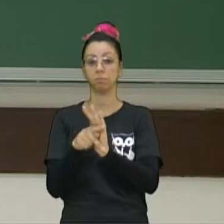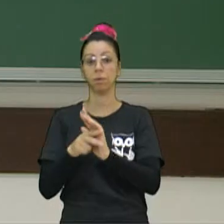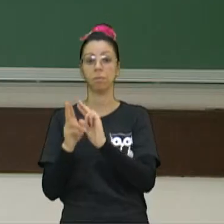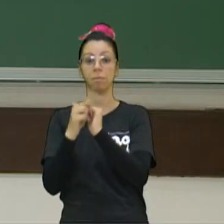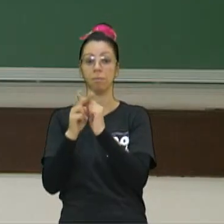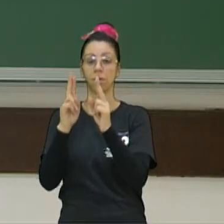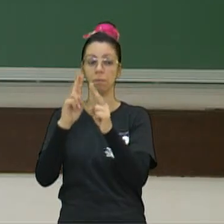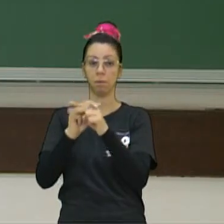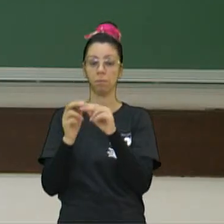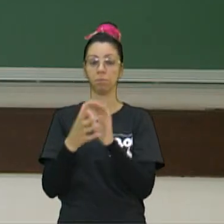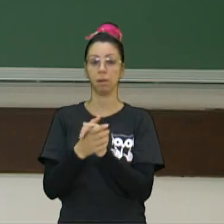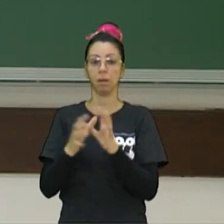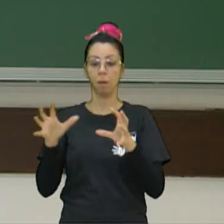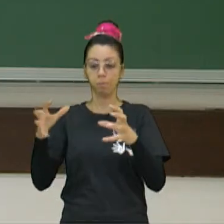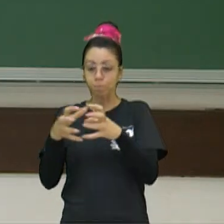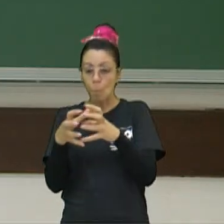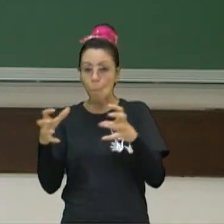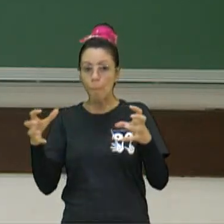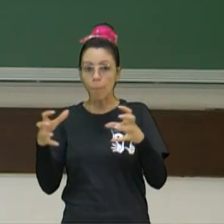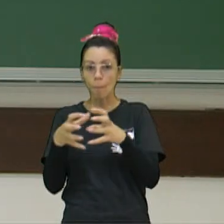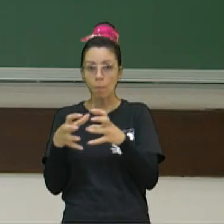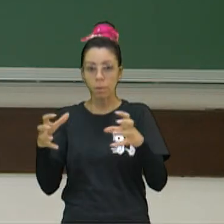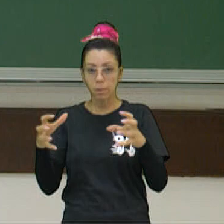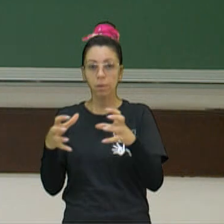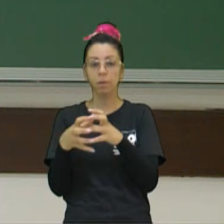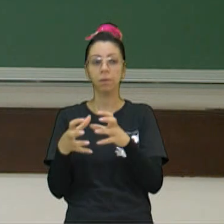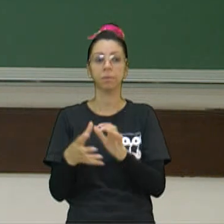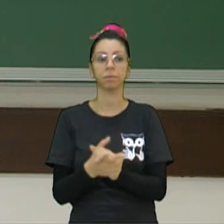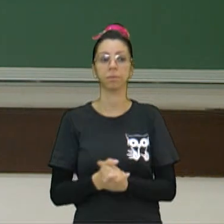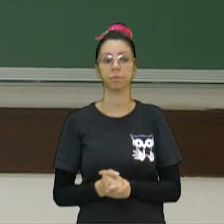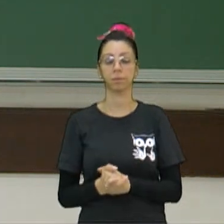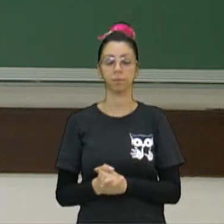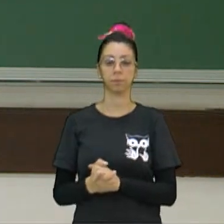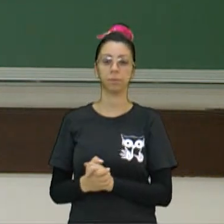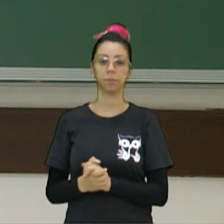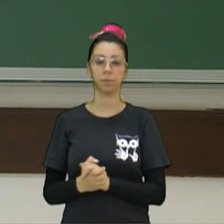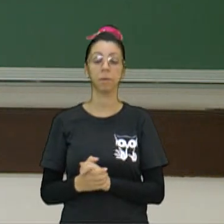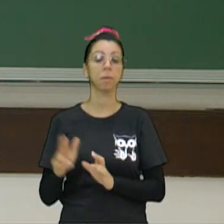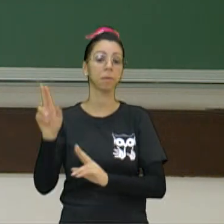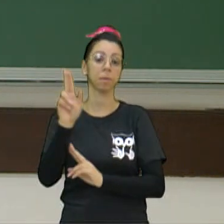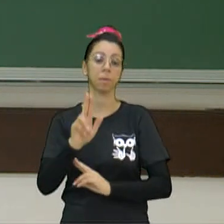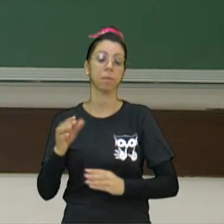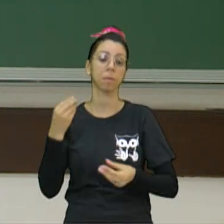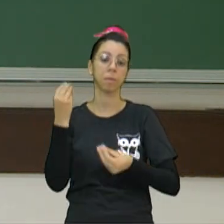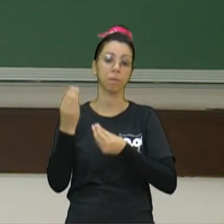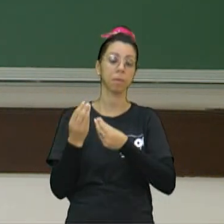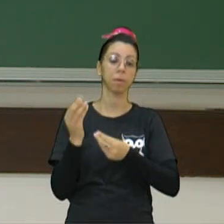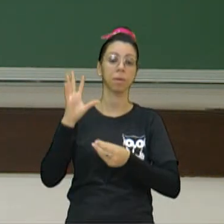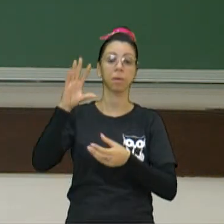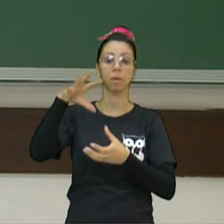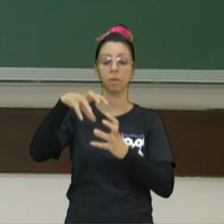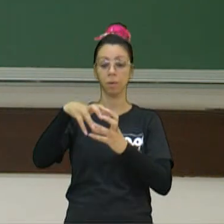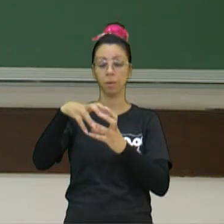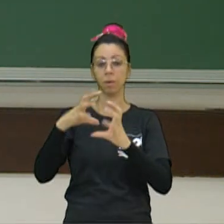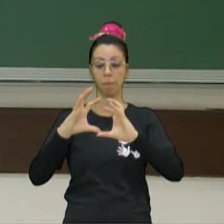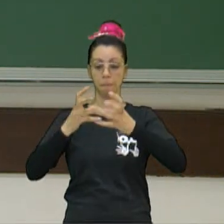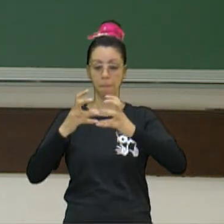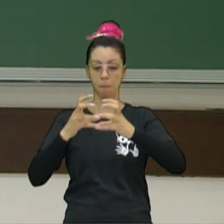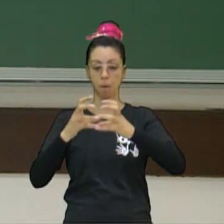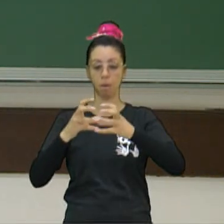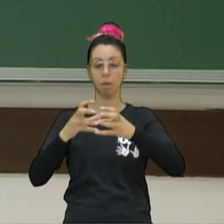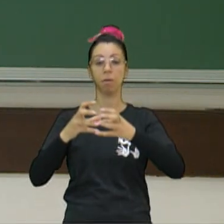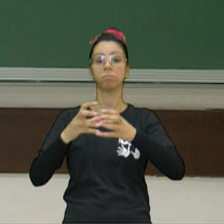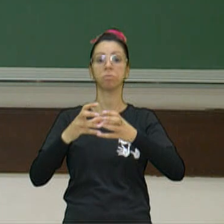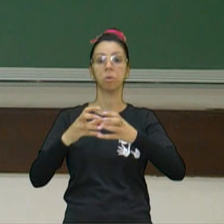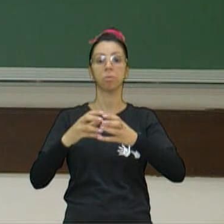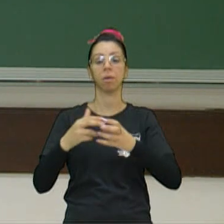flexível, né? Então os exercícios, como foi colocado aqui para vocês, então eles são realizados todos em cima dessa bola. Não há perigo da bola